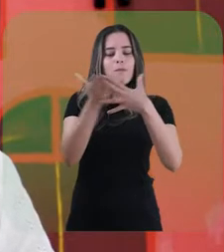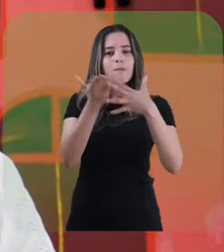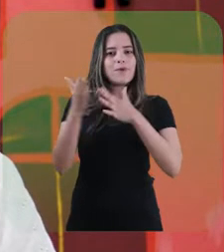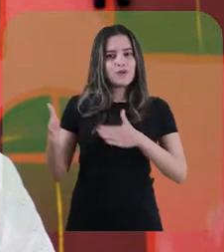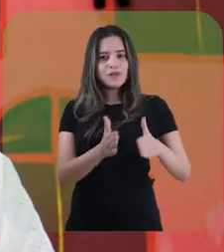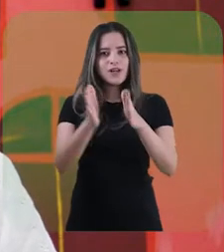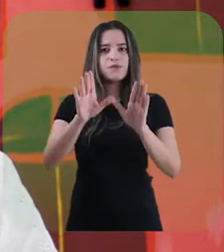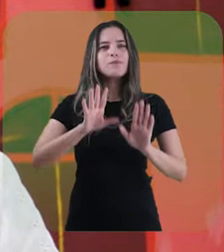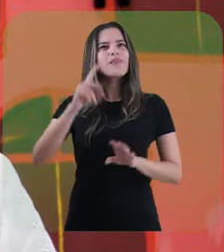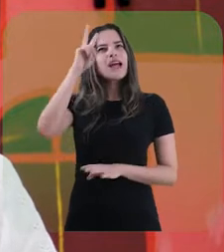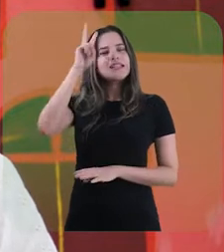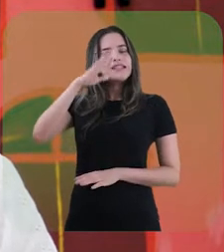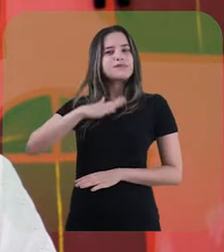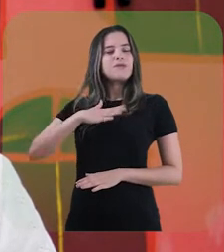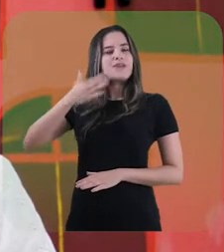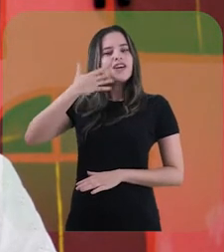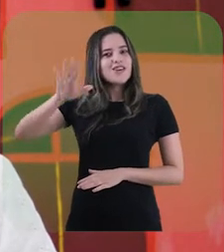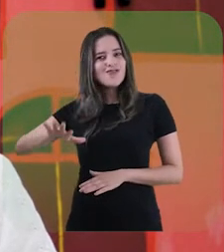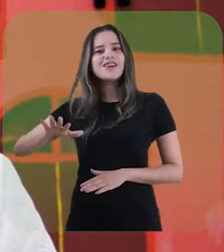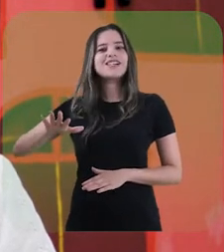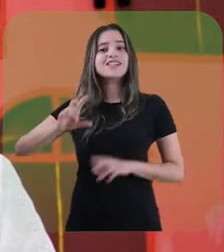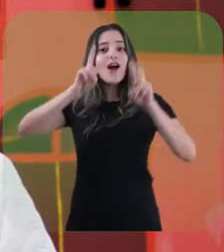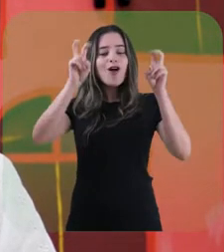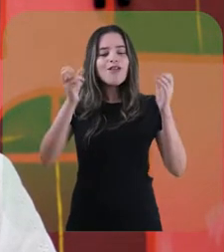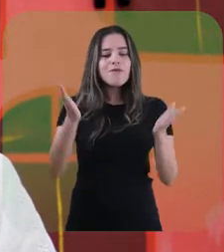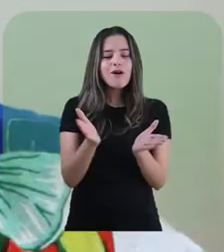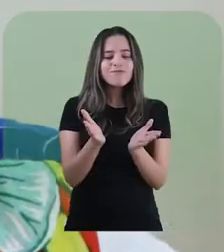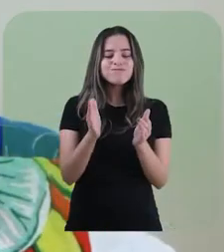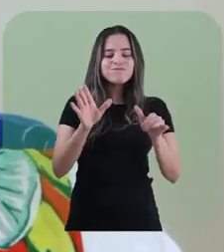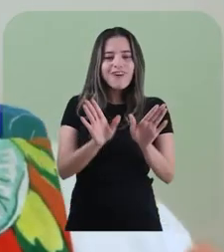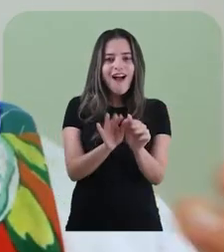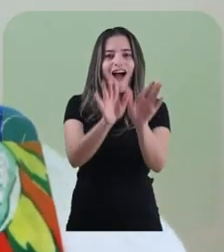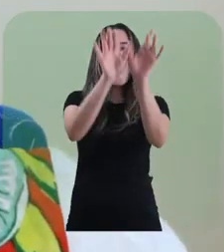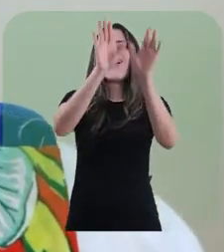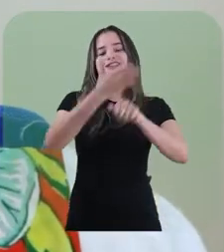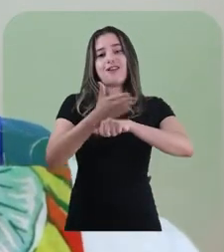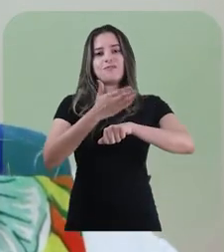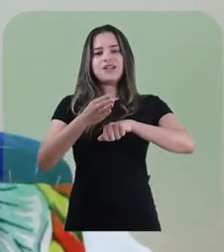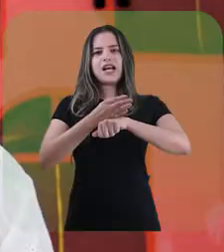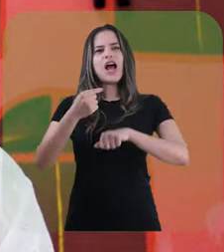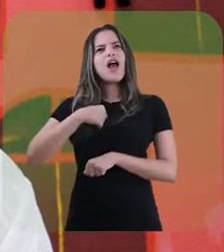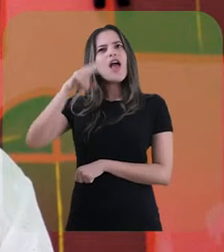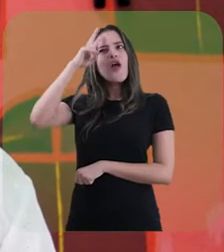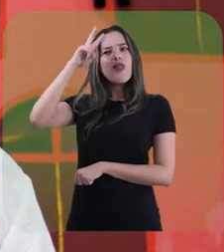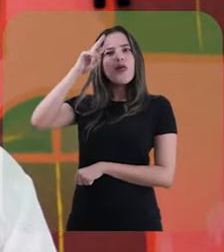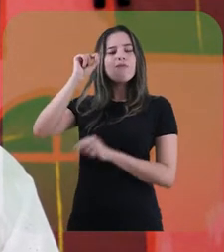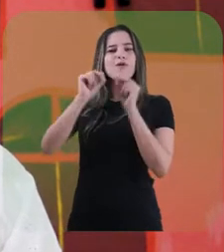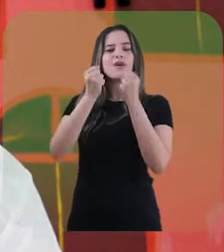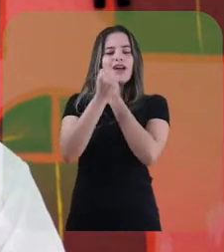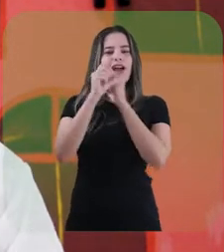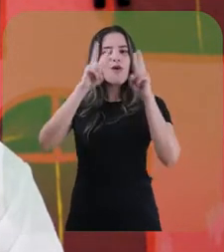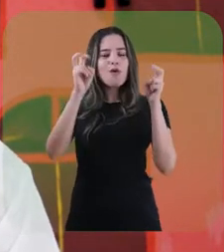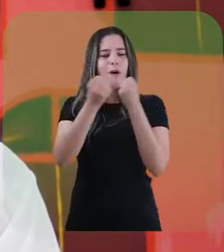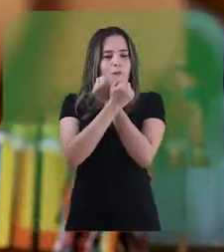é teve Vista a letra de Asa Branca na cartilha da primeira série eu me lembro que eu fiquei com aquilo na mente assim quando vejo